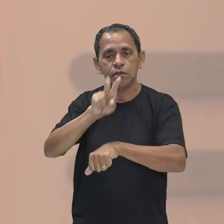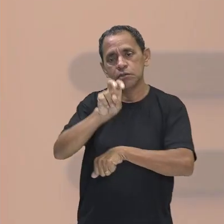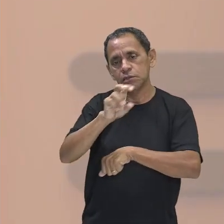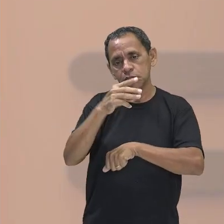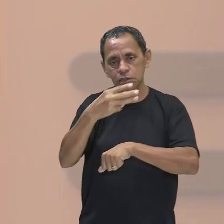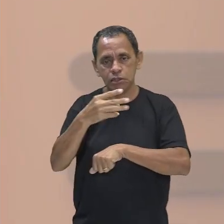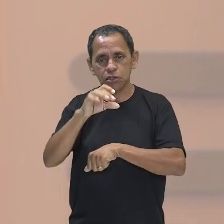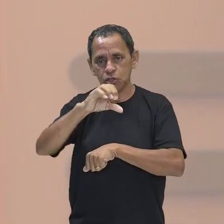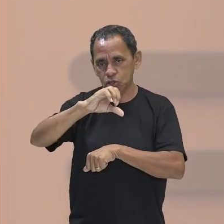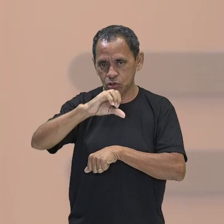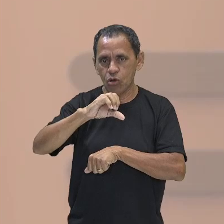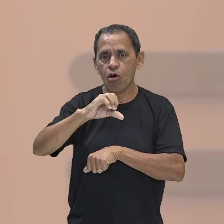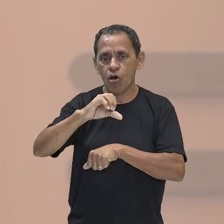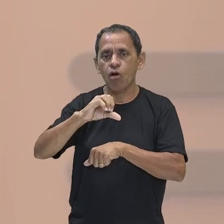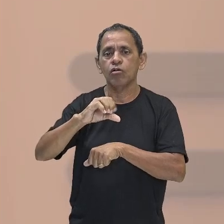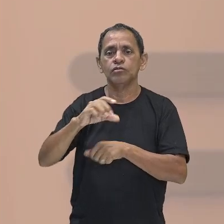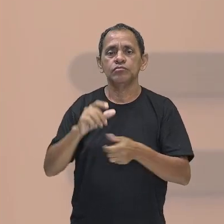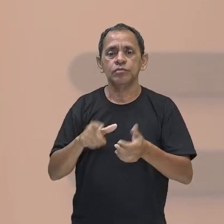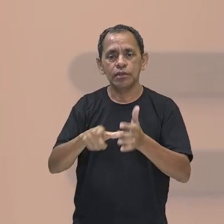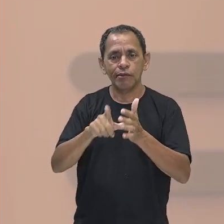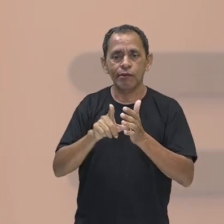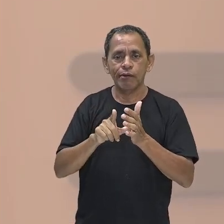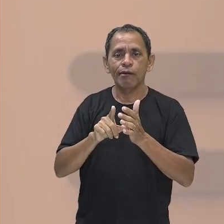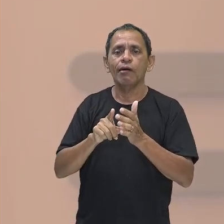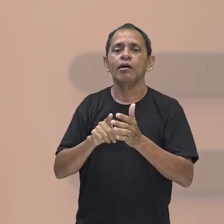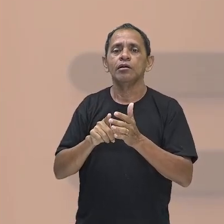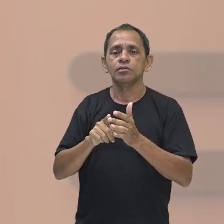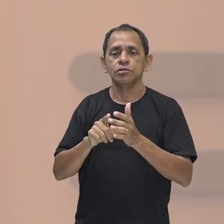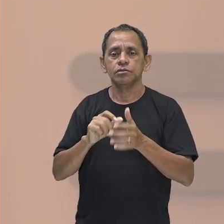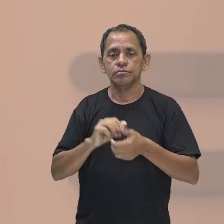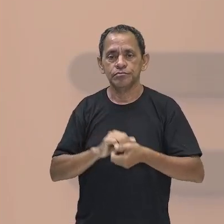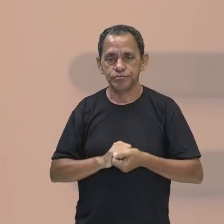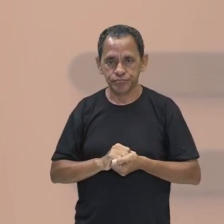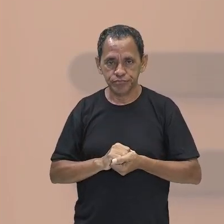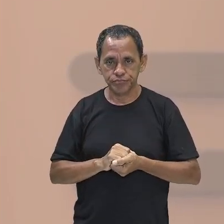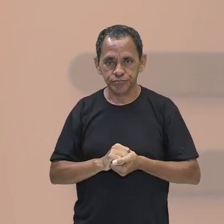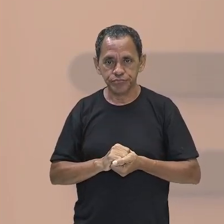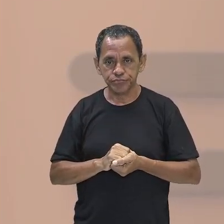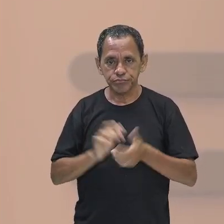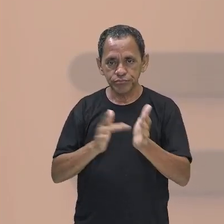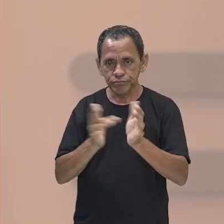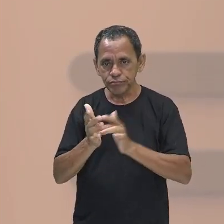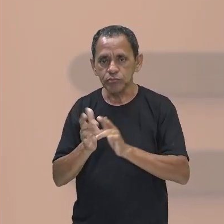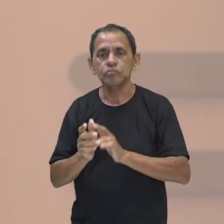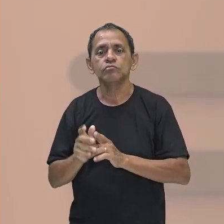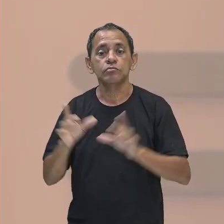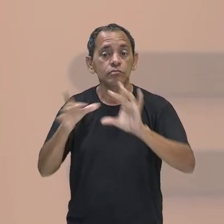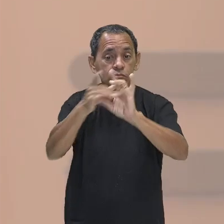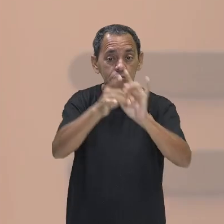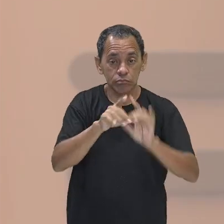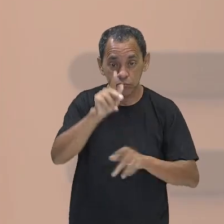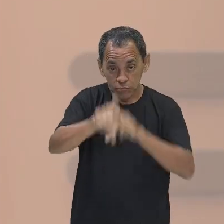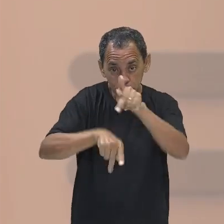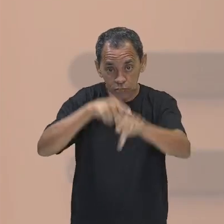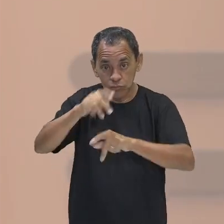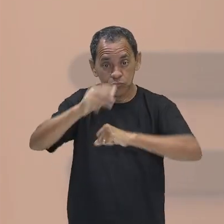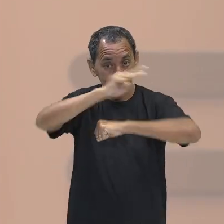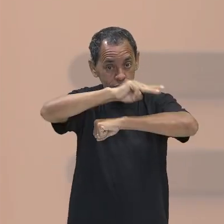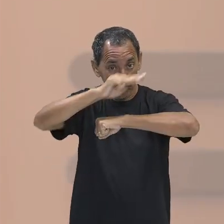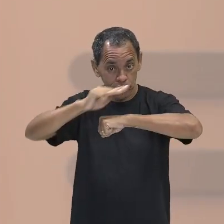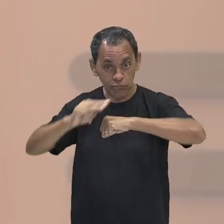539, né? Então temos aí essa parte então muito bem ligada aos povos da Mesopotâmia, e lembra aí,